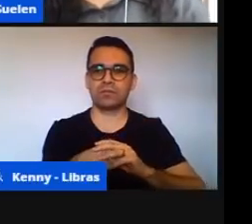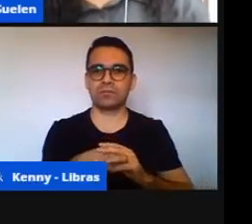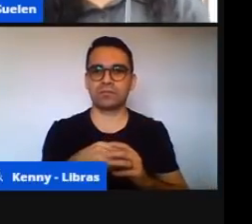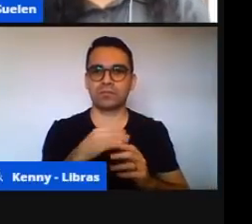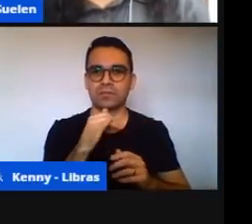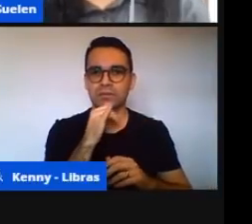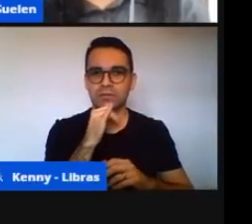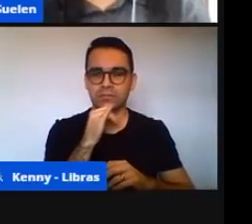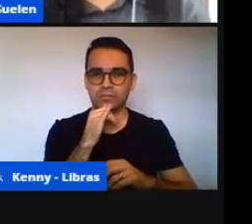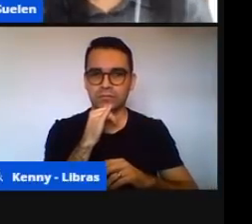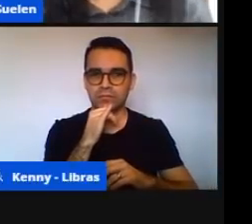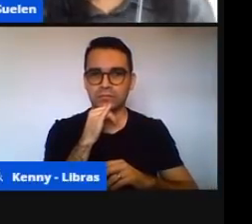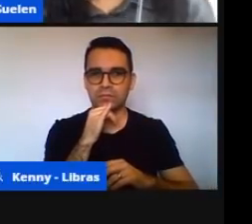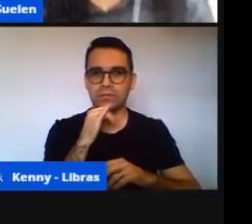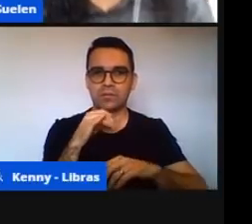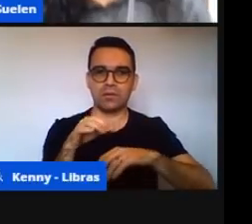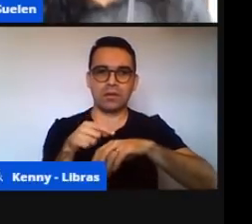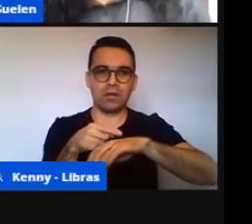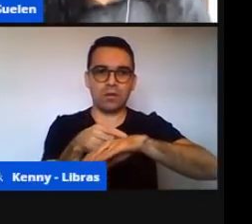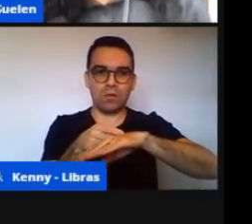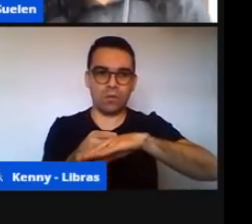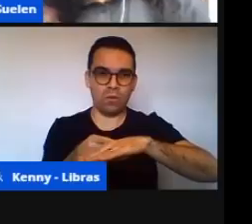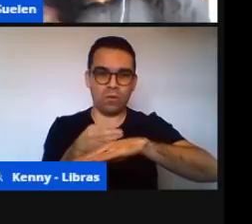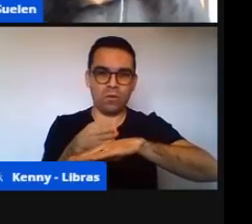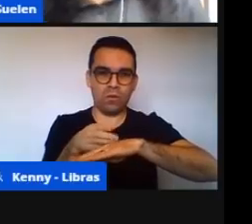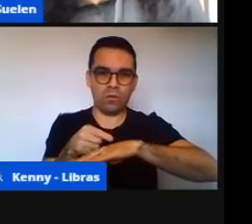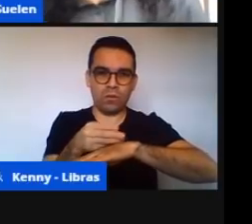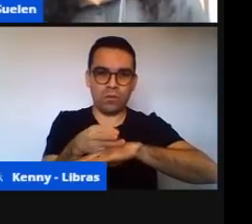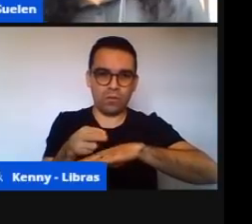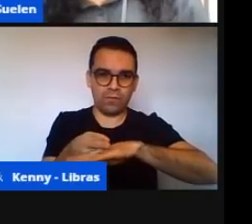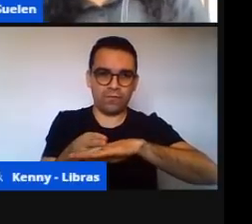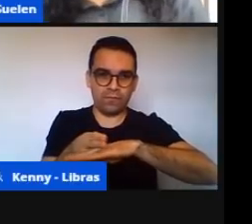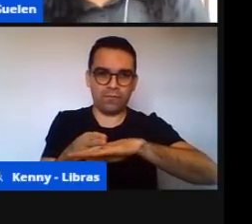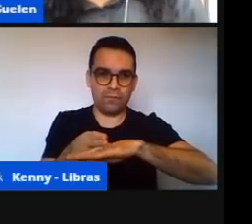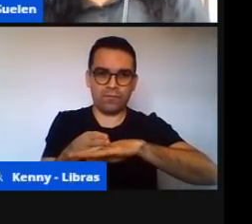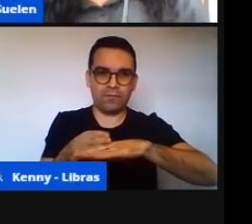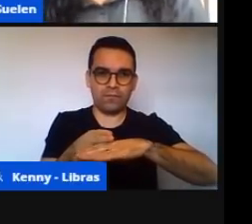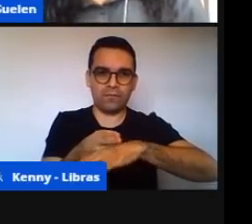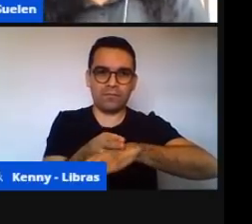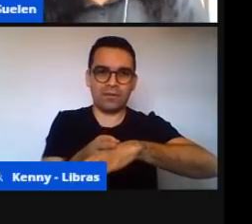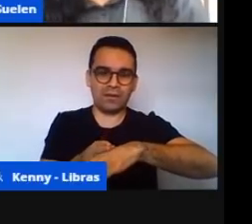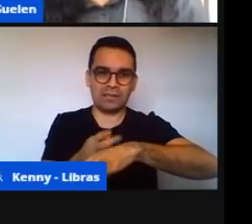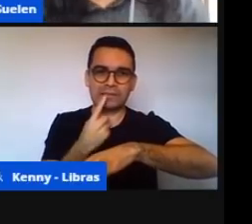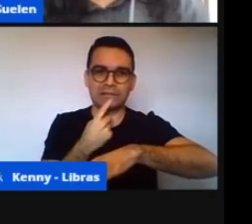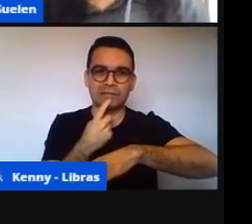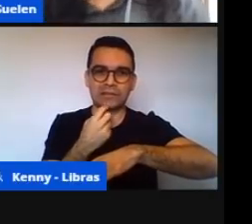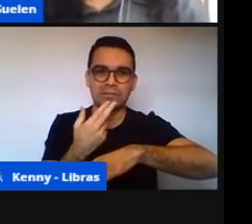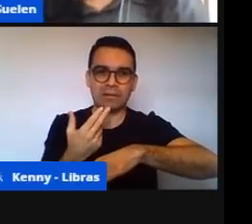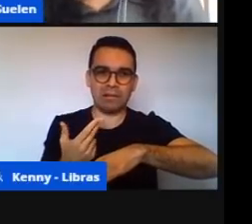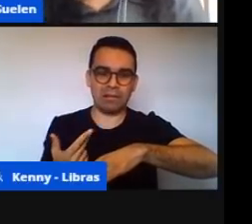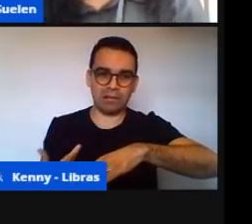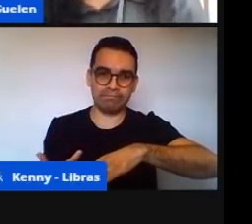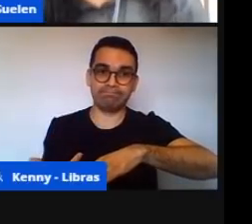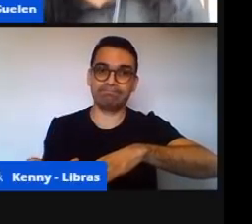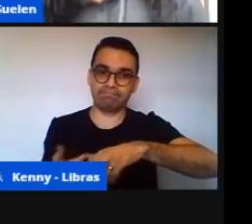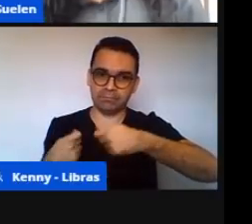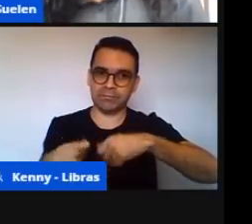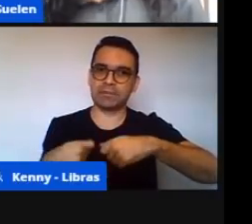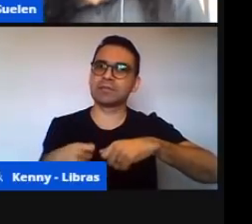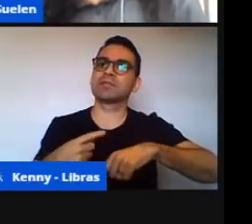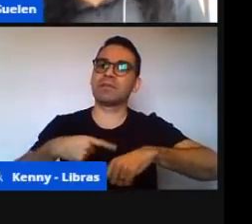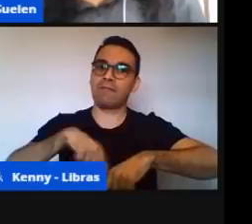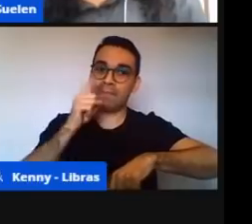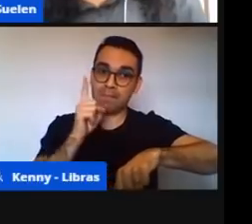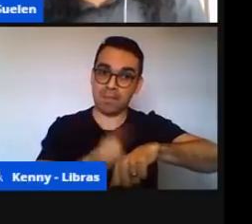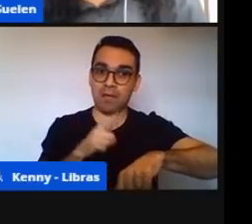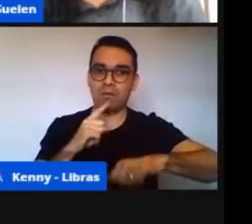os cuidados básicos de higiene. Então, antes de utilizar as luvas, a gente tem que realizar a higienização das mãos. Terminou